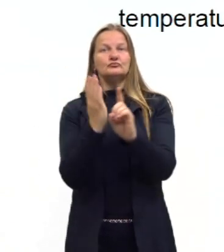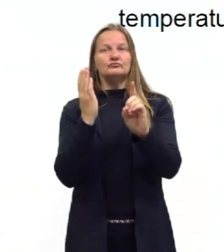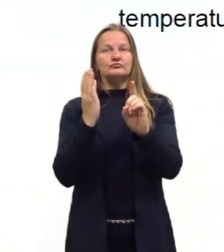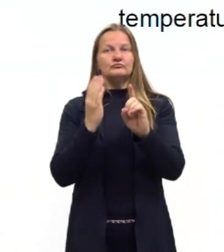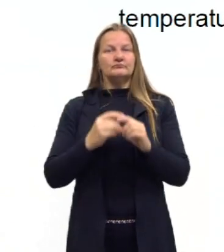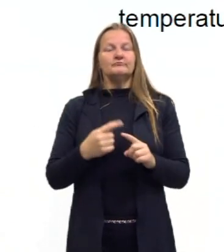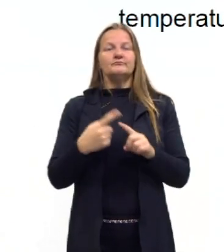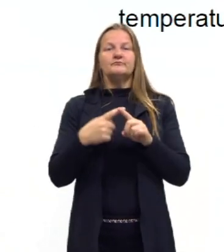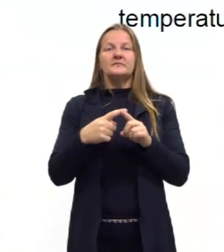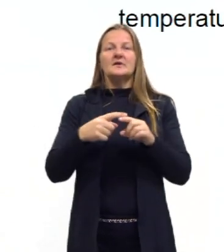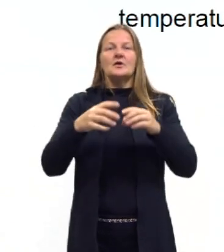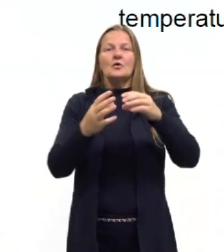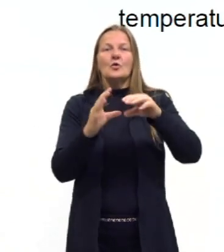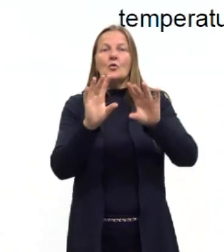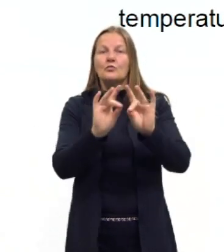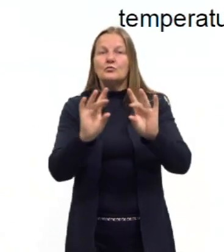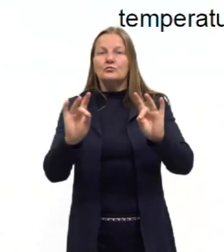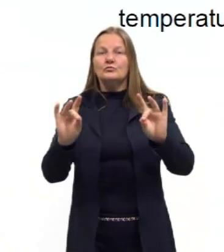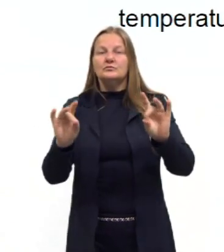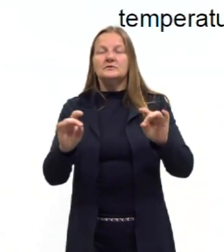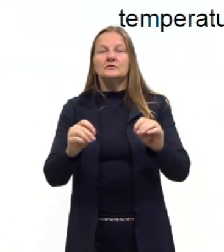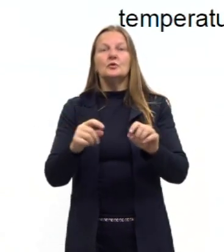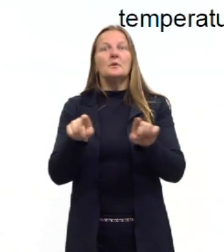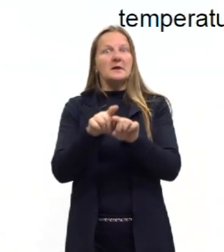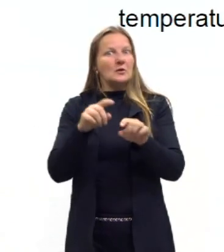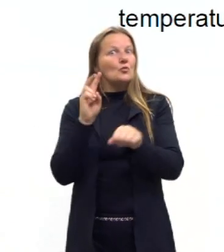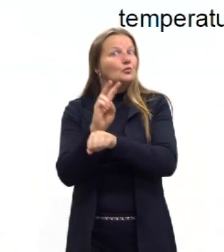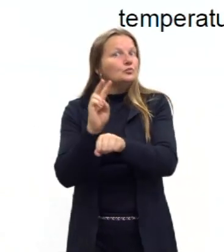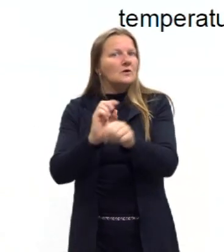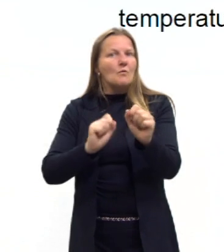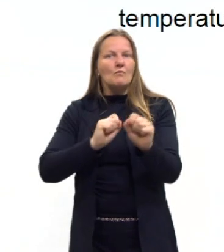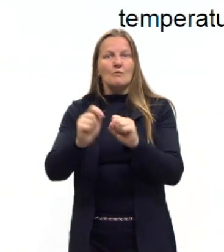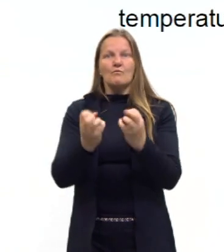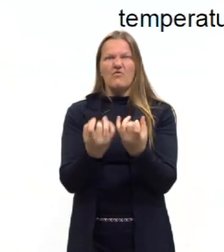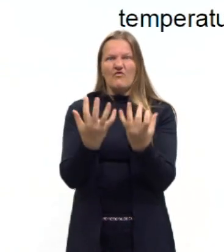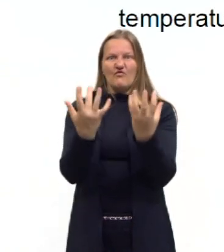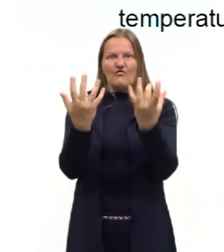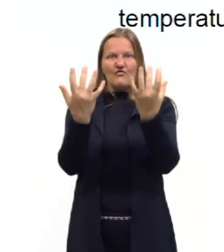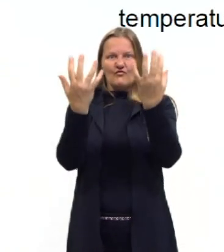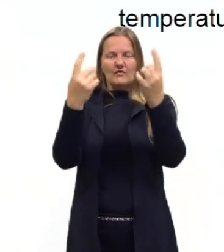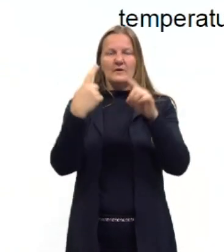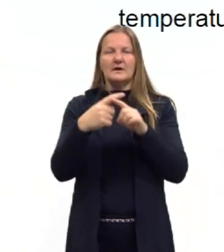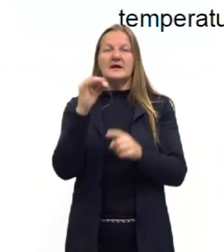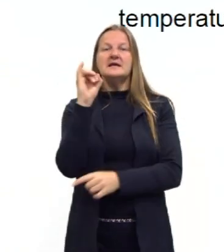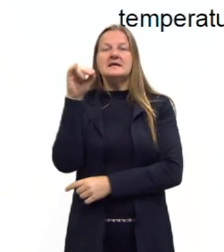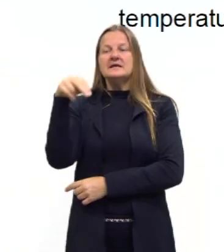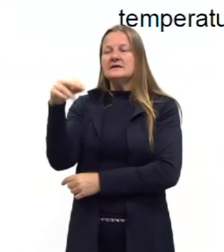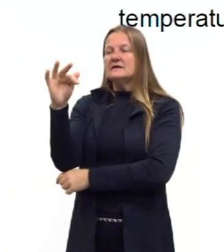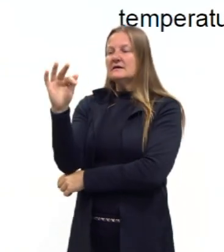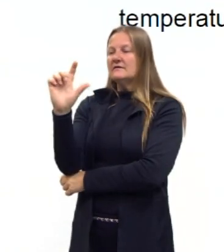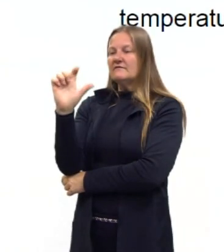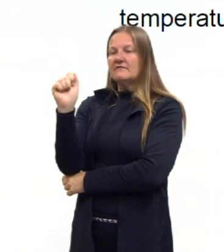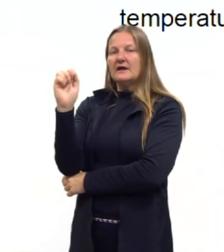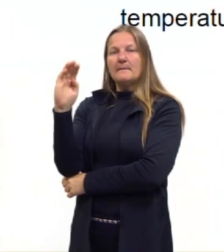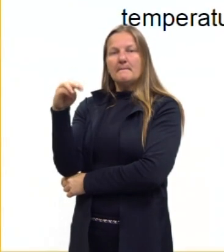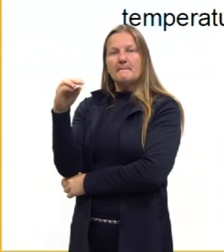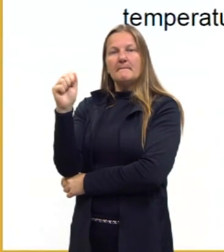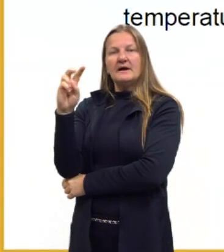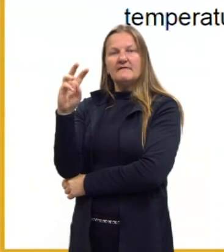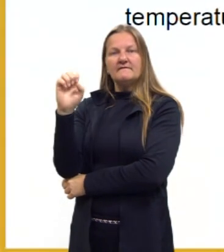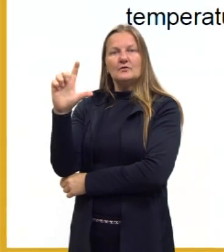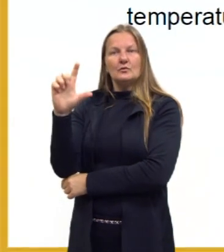é um líquido altamente inflamável e a principal composição do petróleo é o carbono